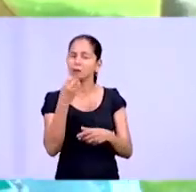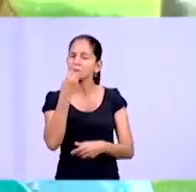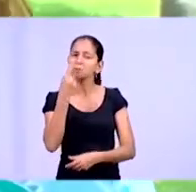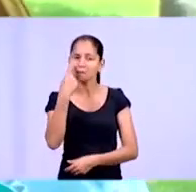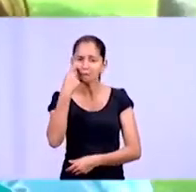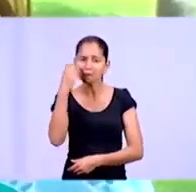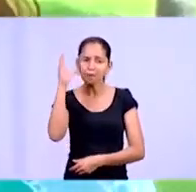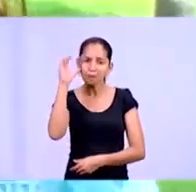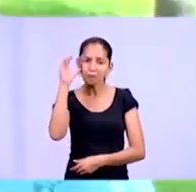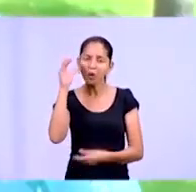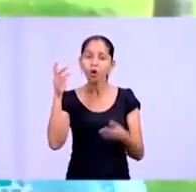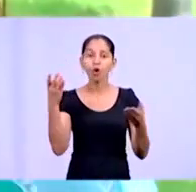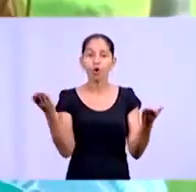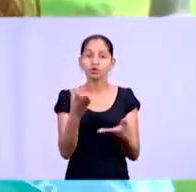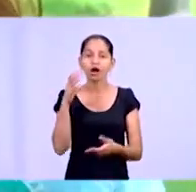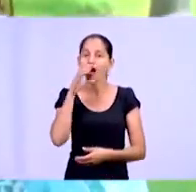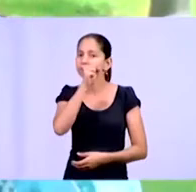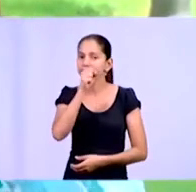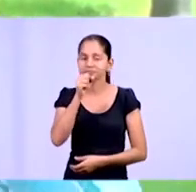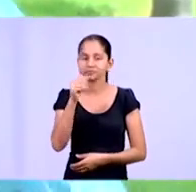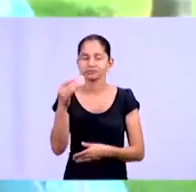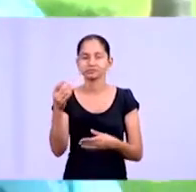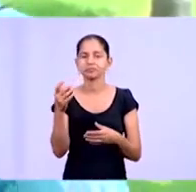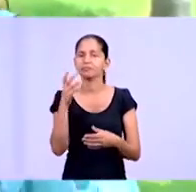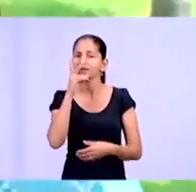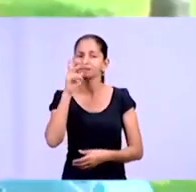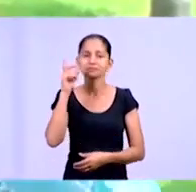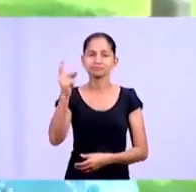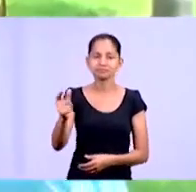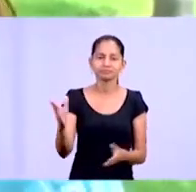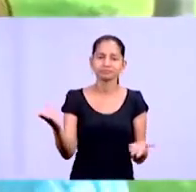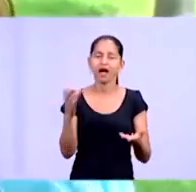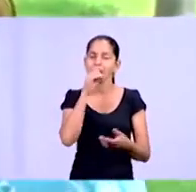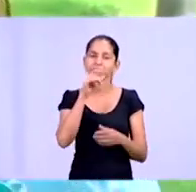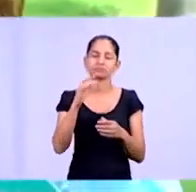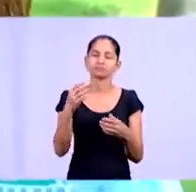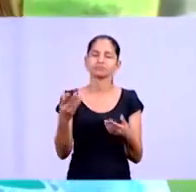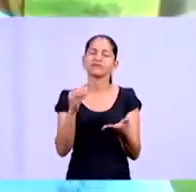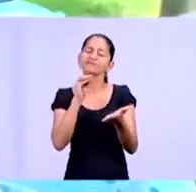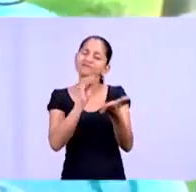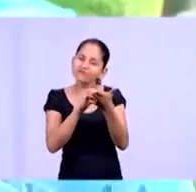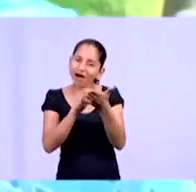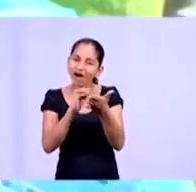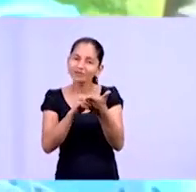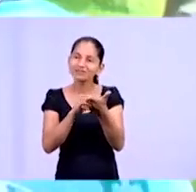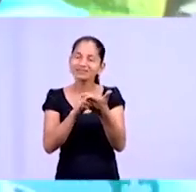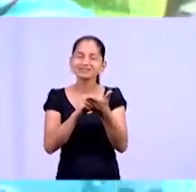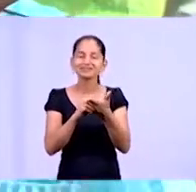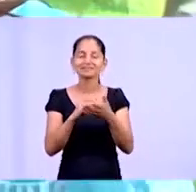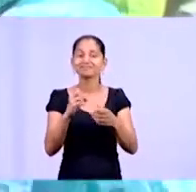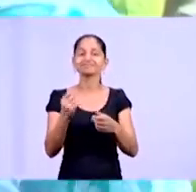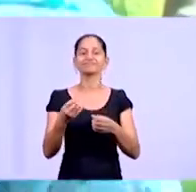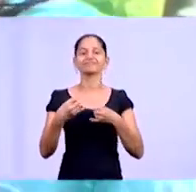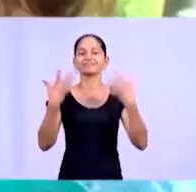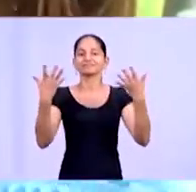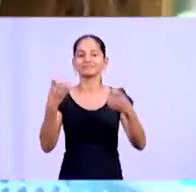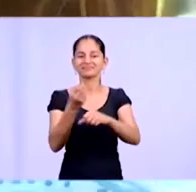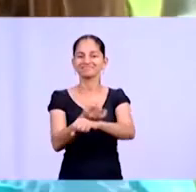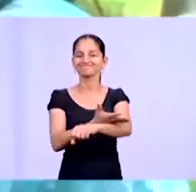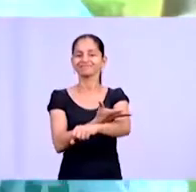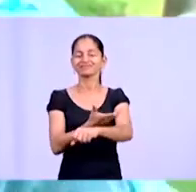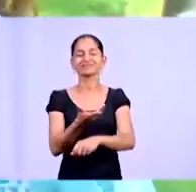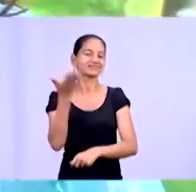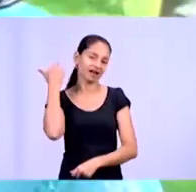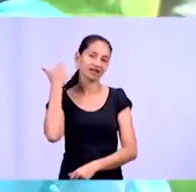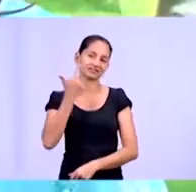interessante. E hoje em dia, né, isso é, tudo é muito rápido, né? Tudo acontece assim, então falta essa, né, expectativa que antes a